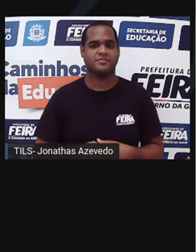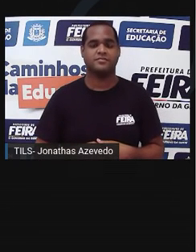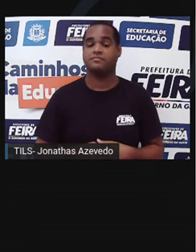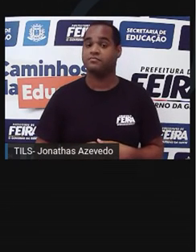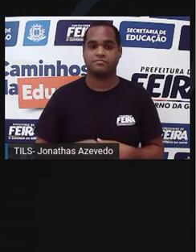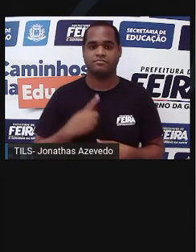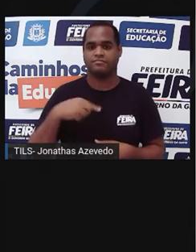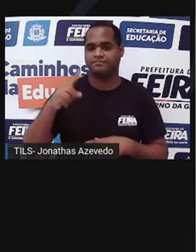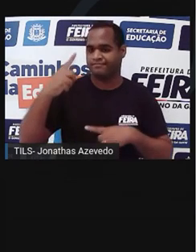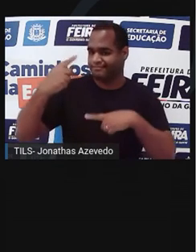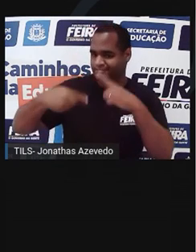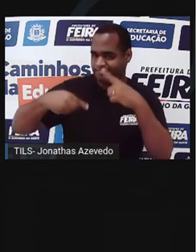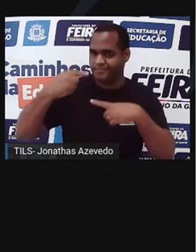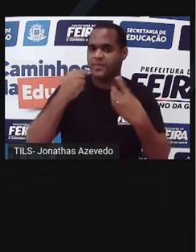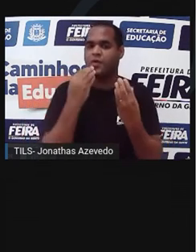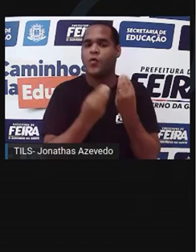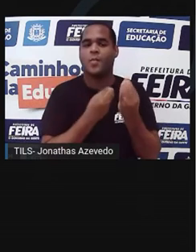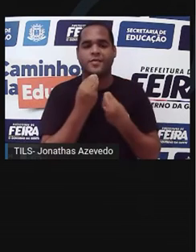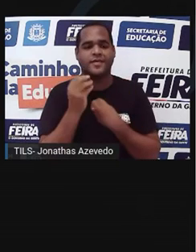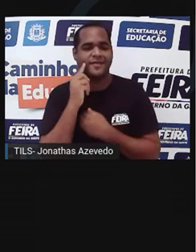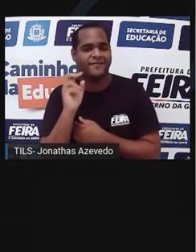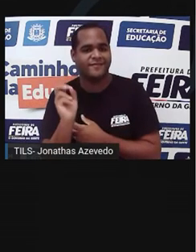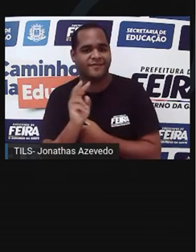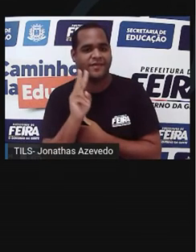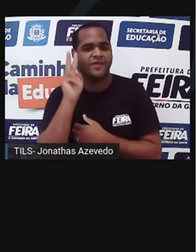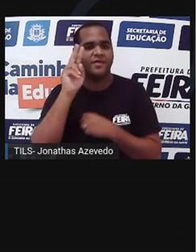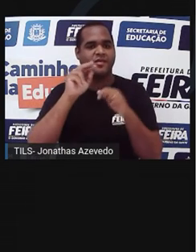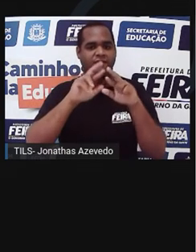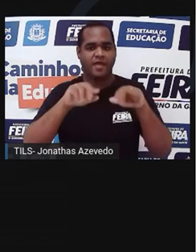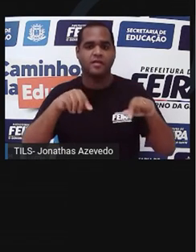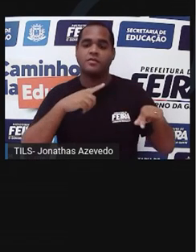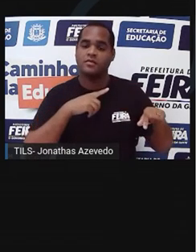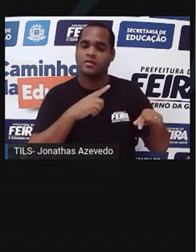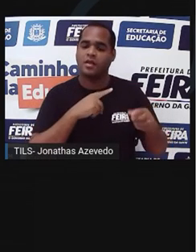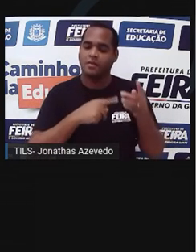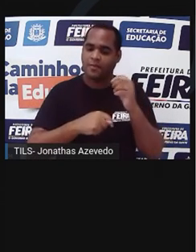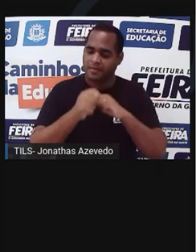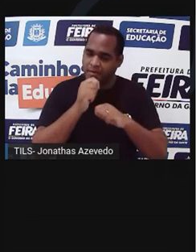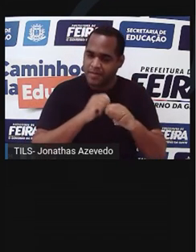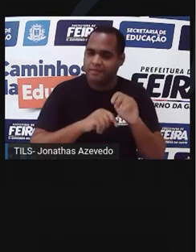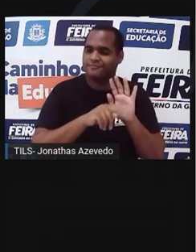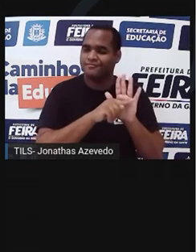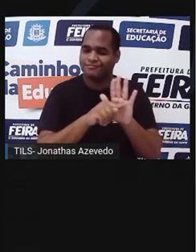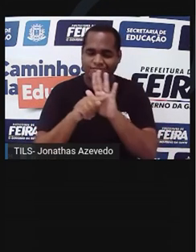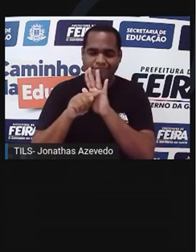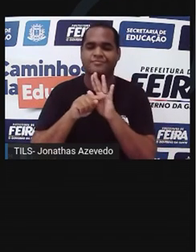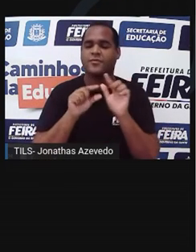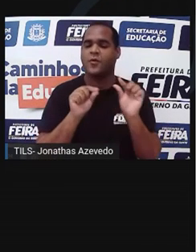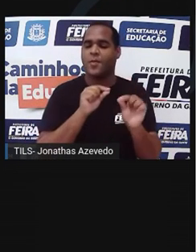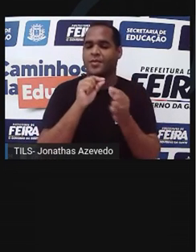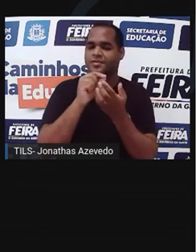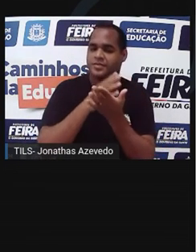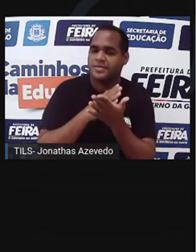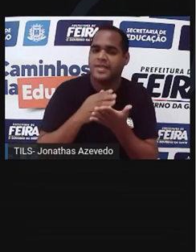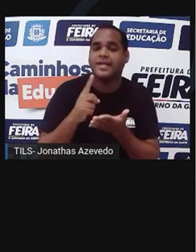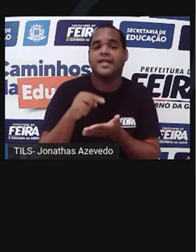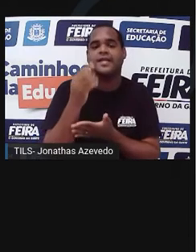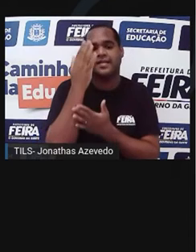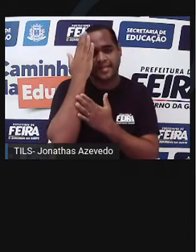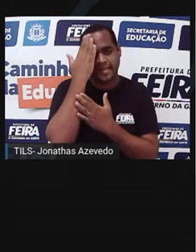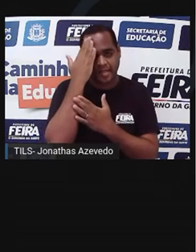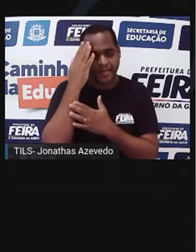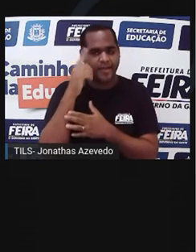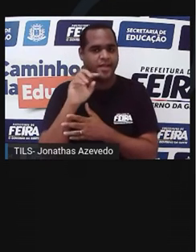A discussão sobre como fazer a valoração dos serviços ecossistêmicos ainda está bem no início, mas já se sabe que a base para